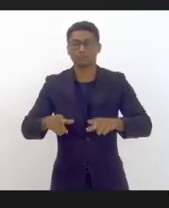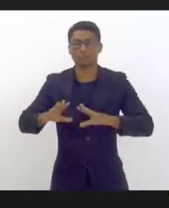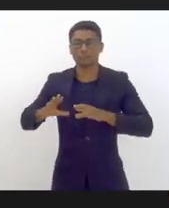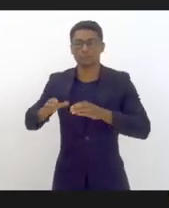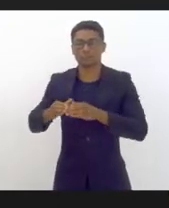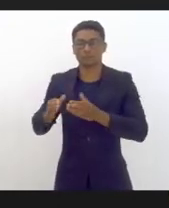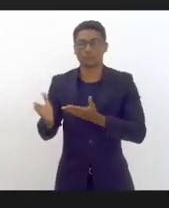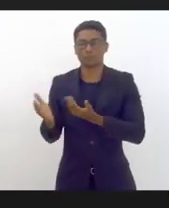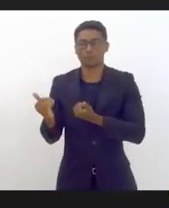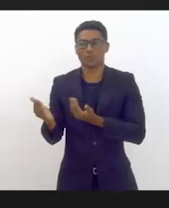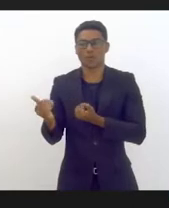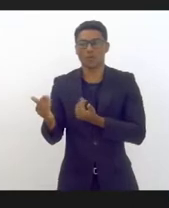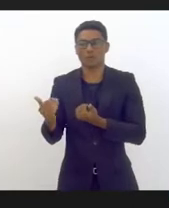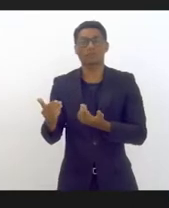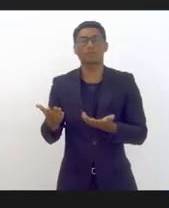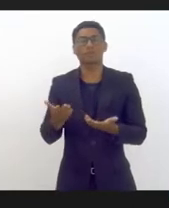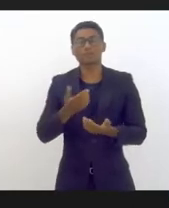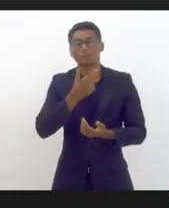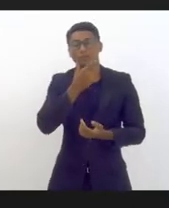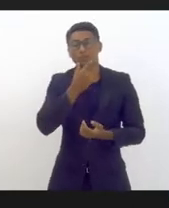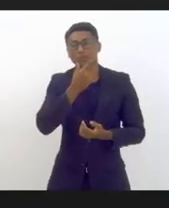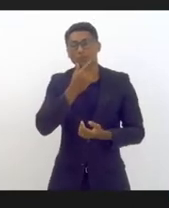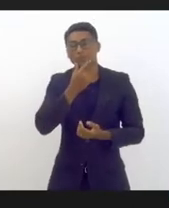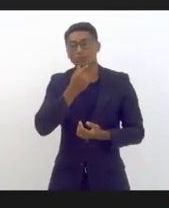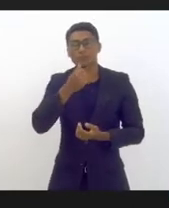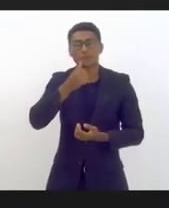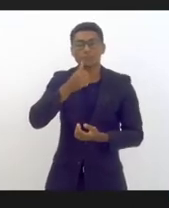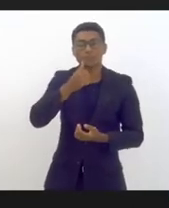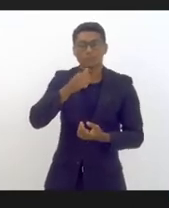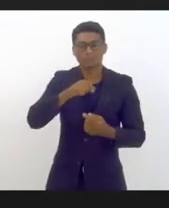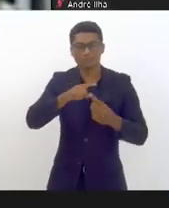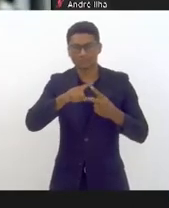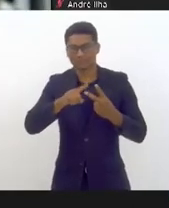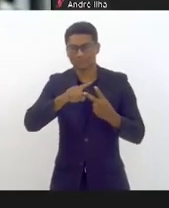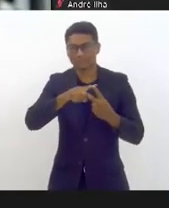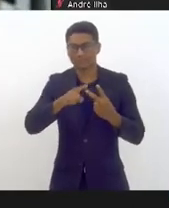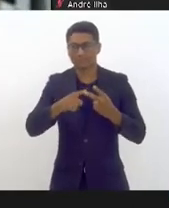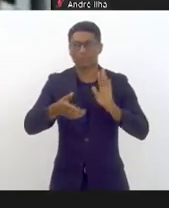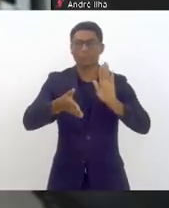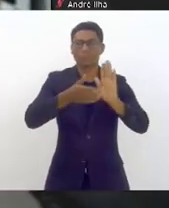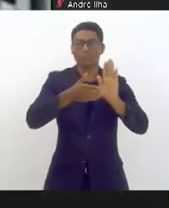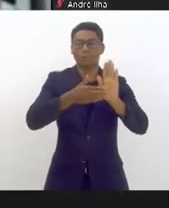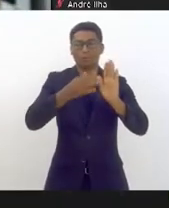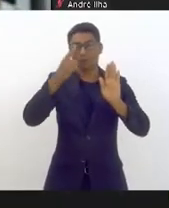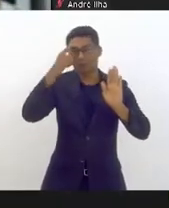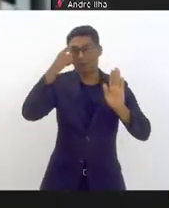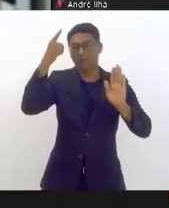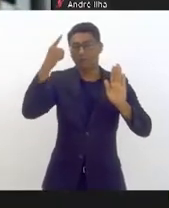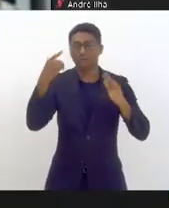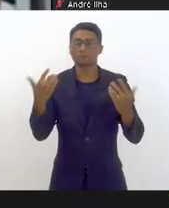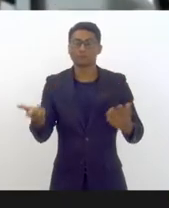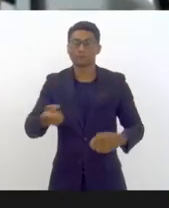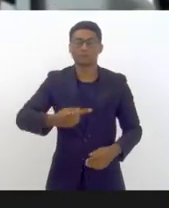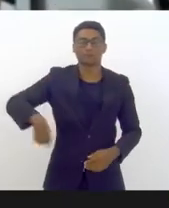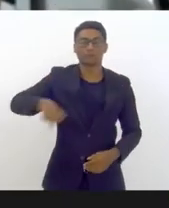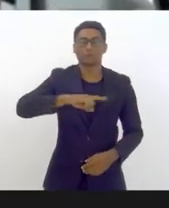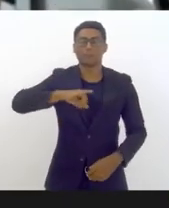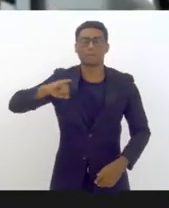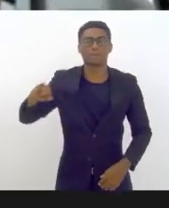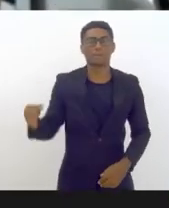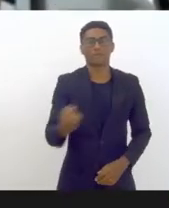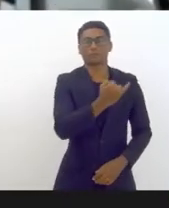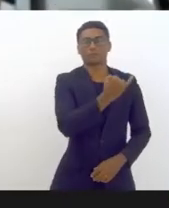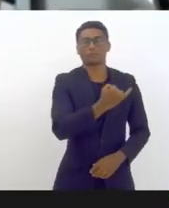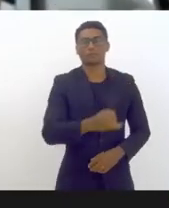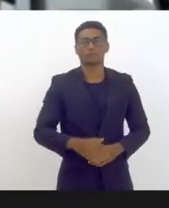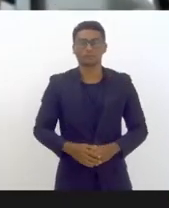Westphal, do município de Itaguaí, propôs uma ideia e a gente aproveitou e adaptou junto aquilo que já